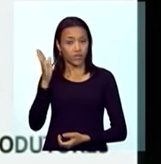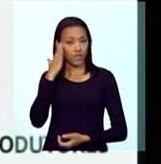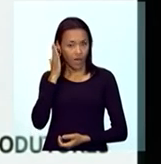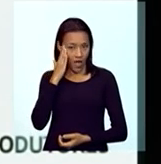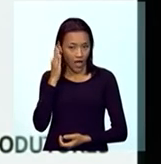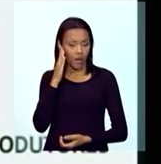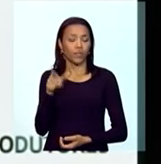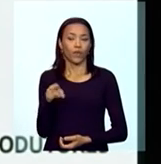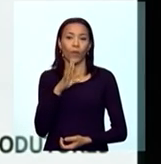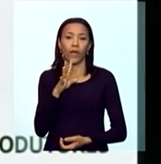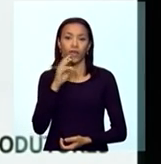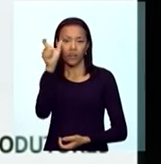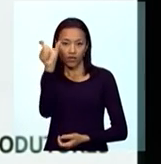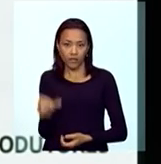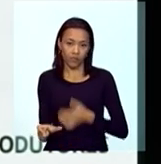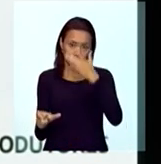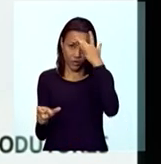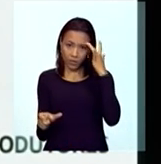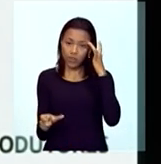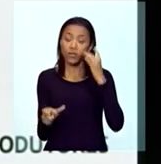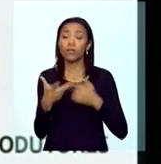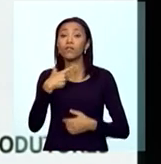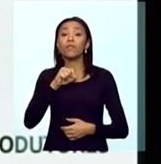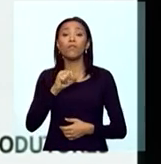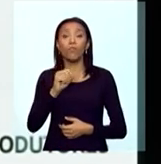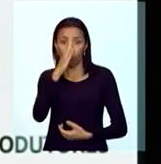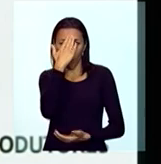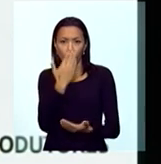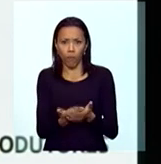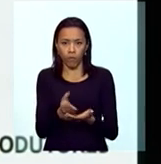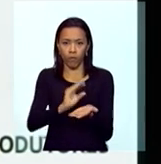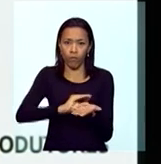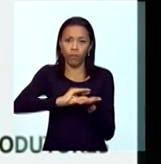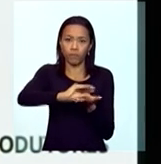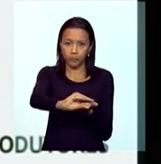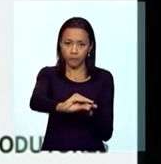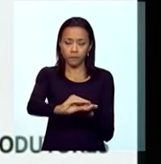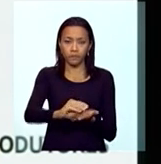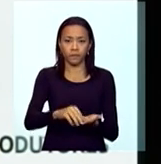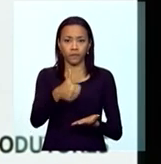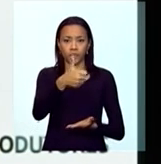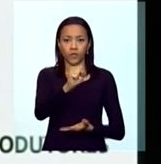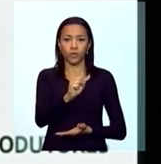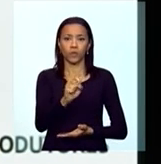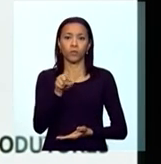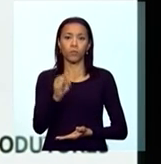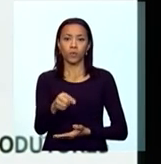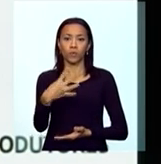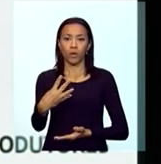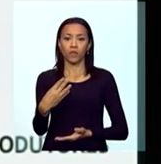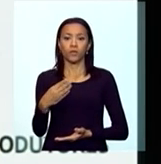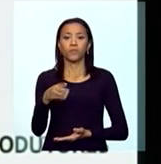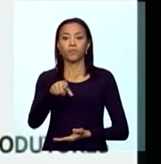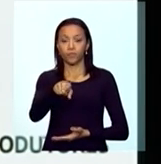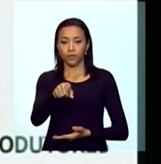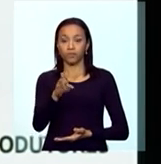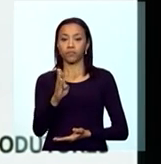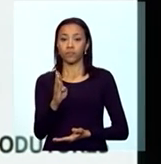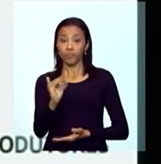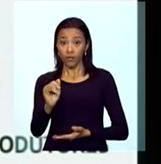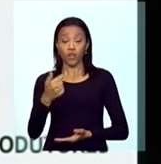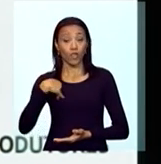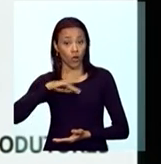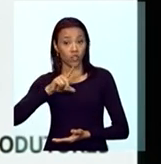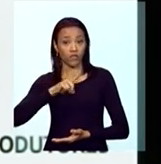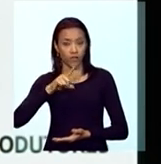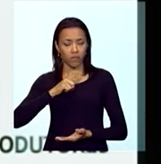bem que só investe quem confia. E aqui está, 18,4 bilhões, né, que a gente teve de